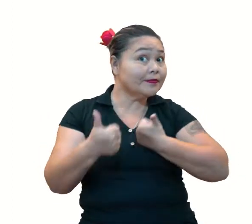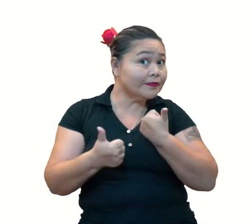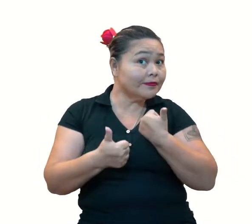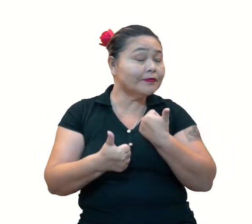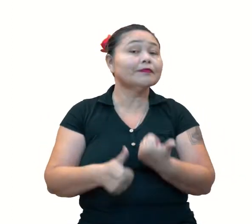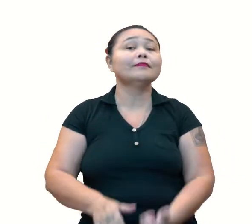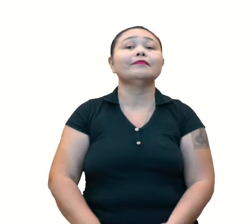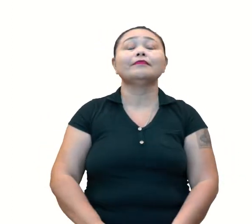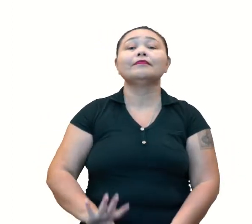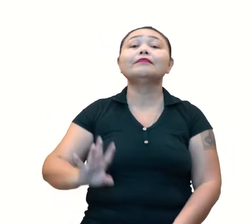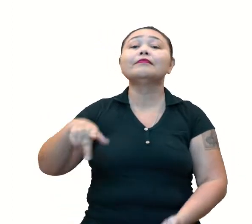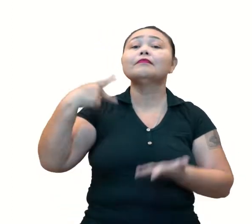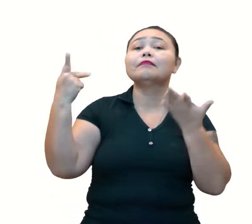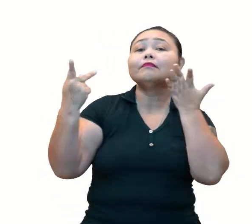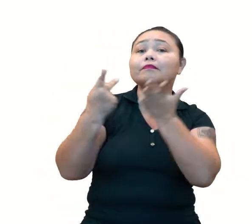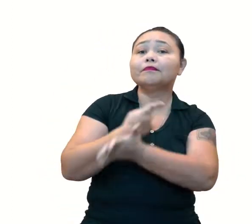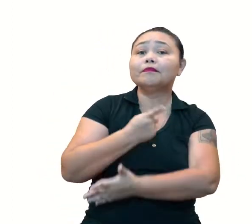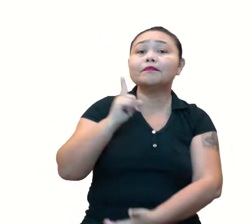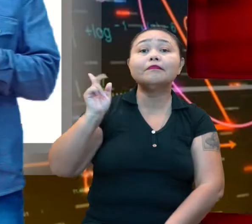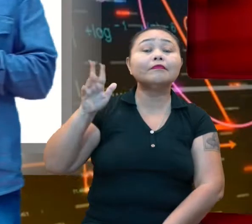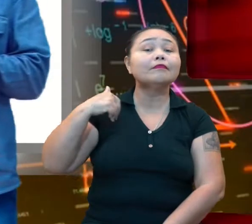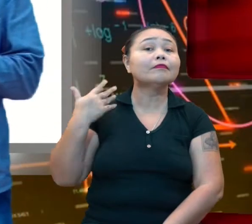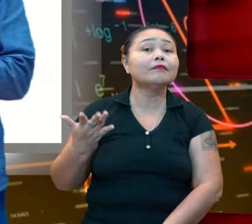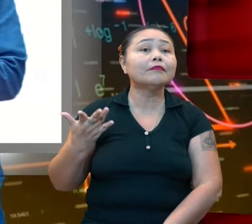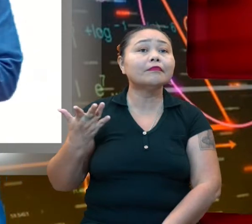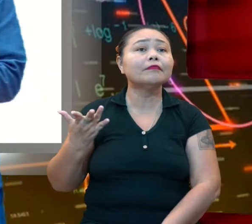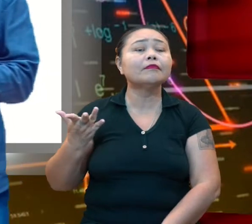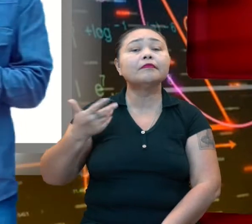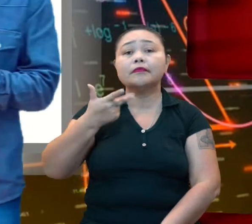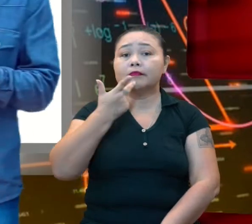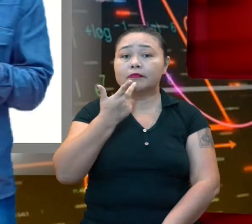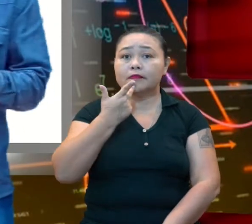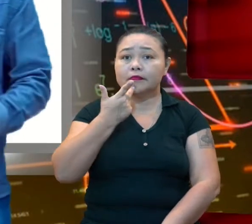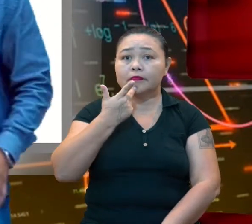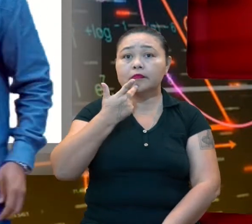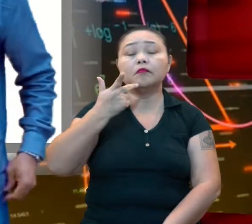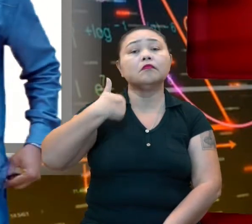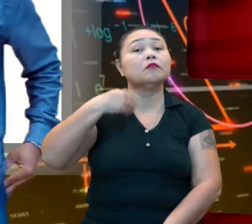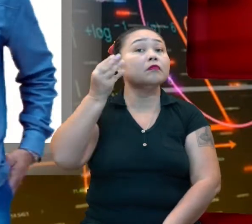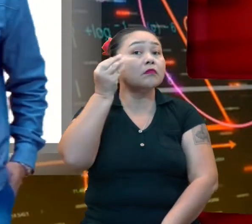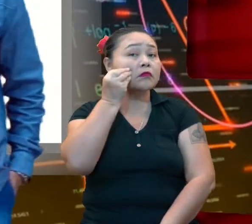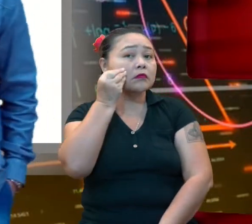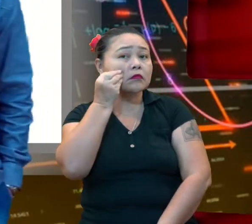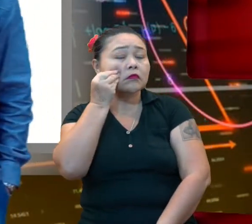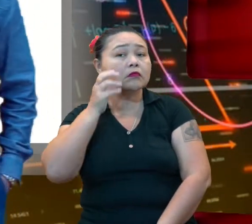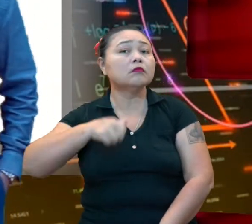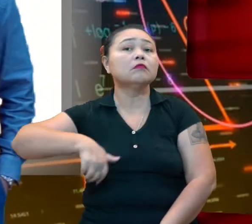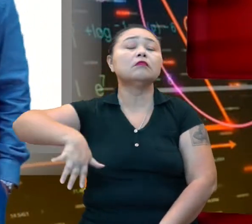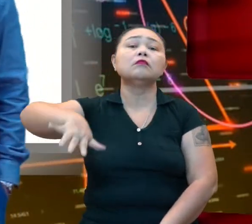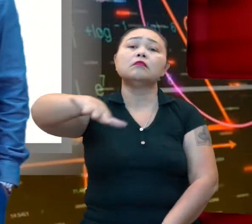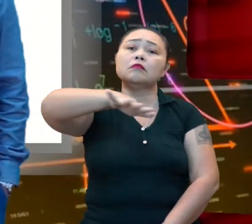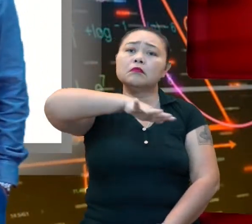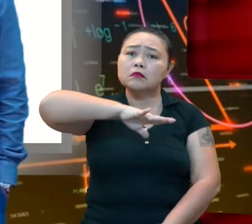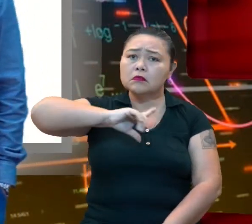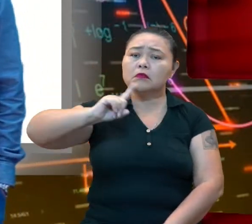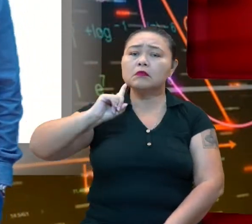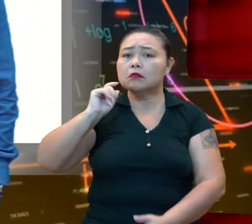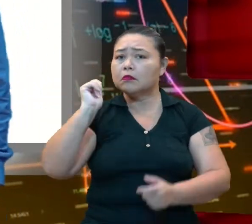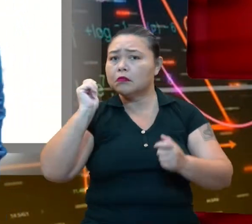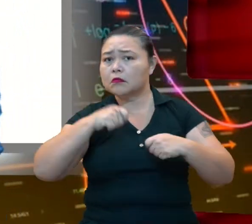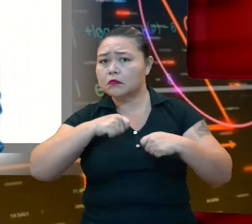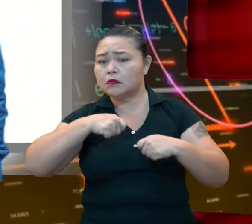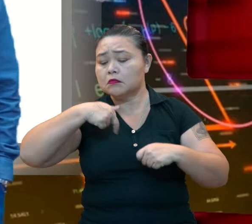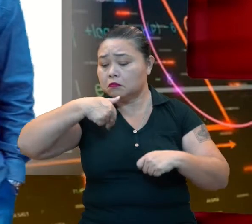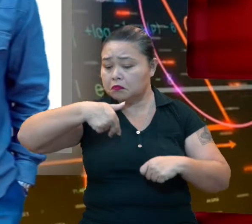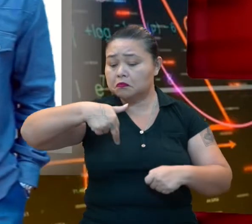aí, o que acontece, né? Acontece que, como a gente falou, ali foi um teste, um lugar ali acessível, a gente poderia ter medido com os passos